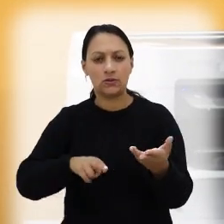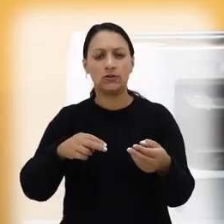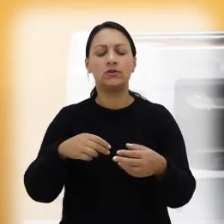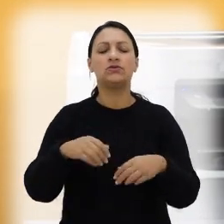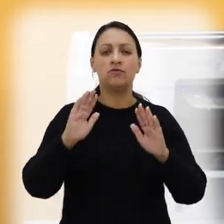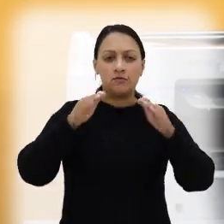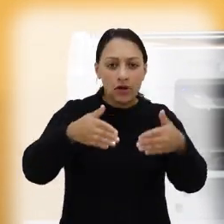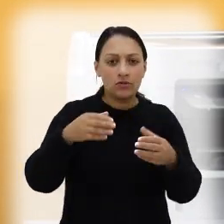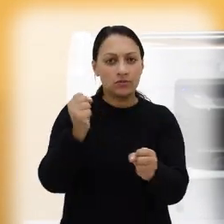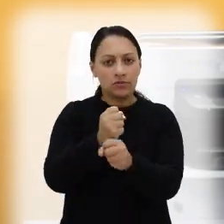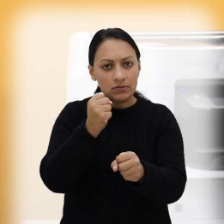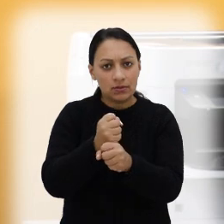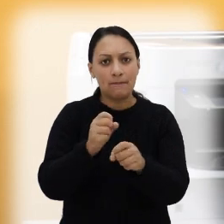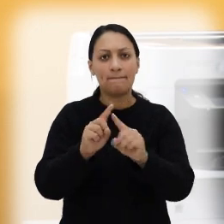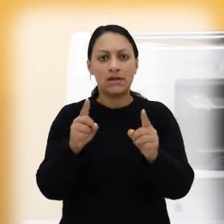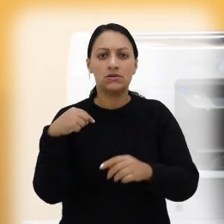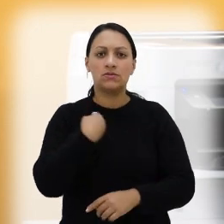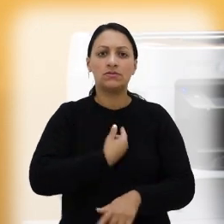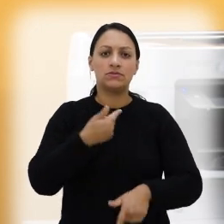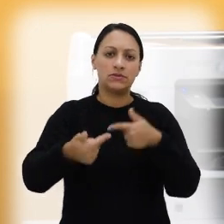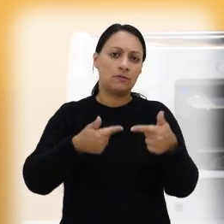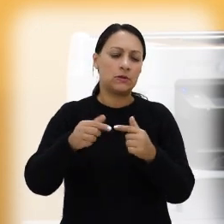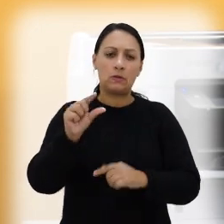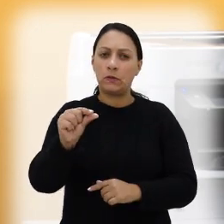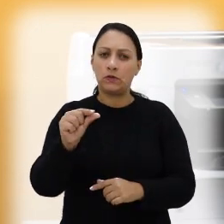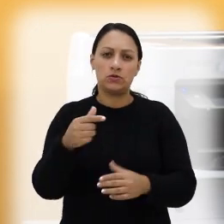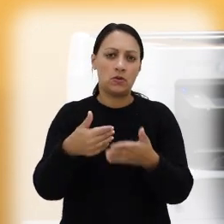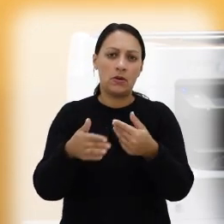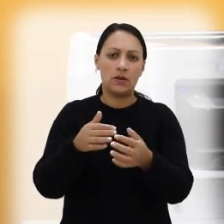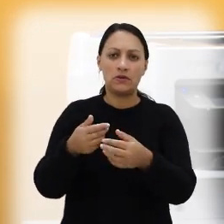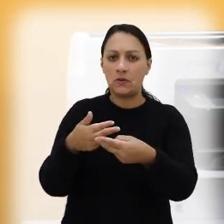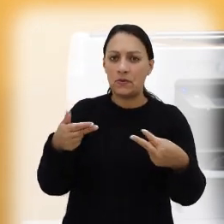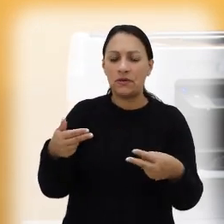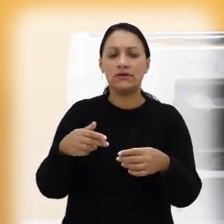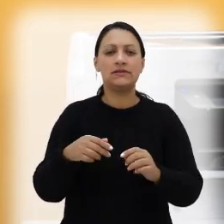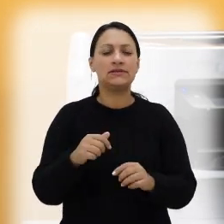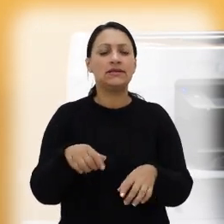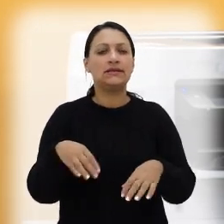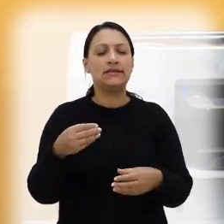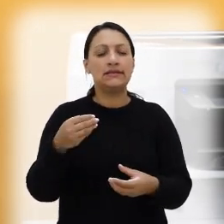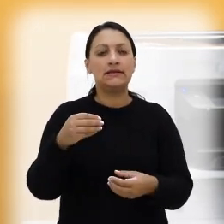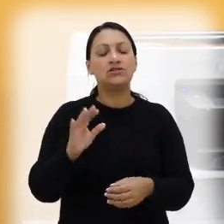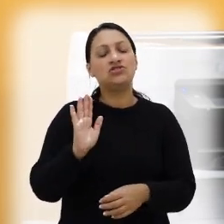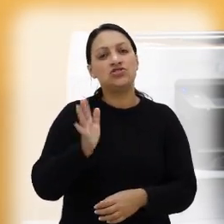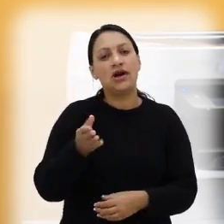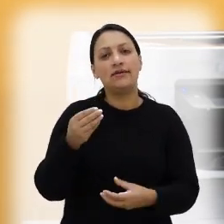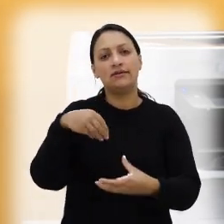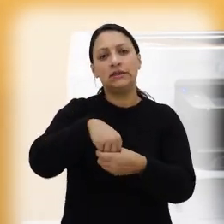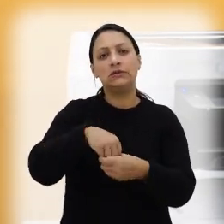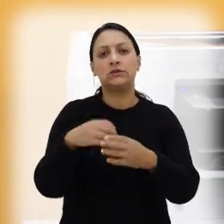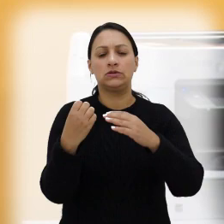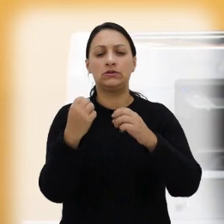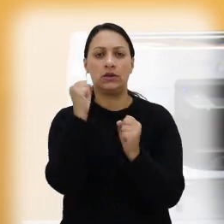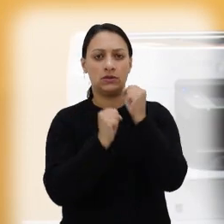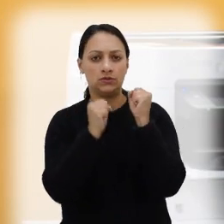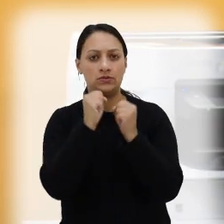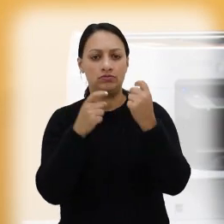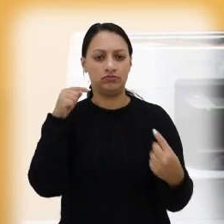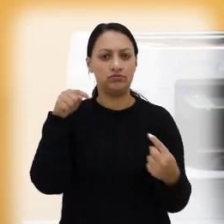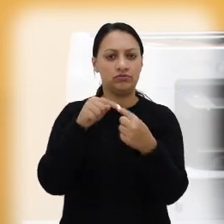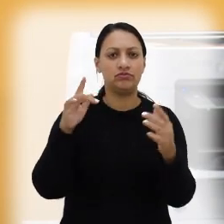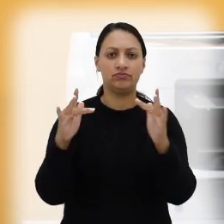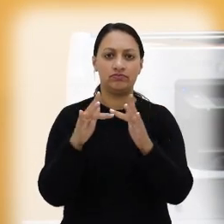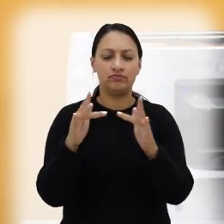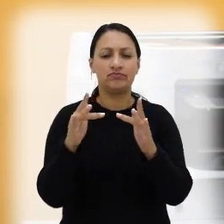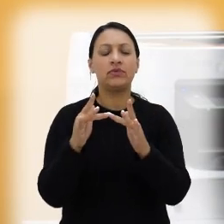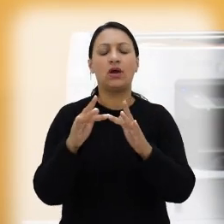é construção, mas a gente trabalha de tudo um pouco, estamos com alguns pés dentro da indústria. E o objetivo aqui é conectar com